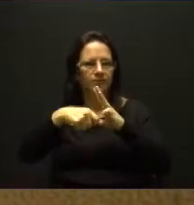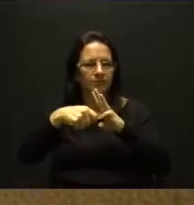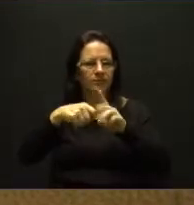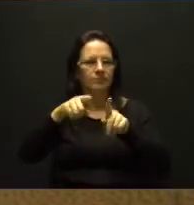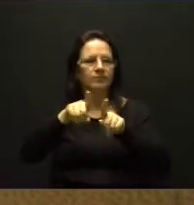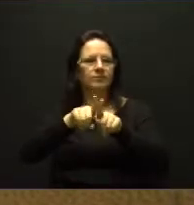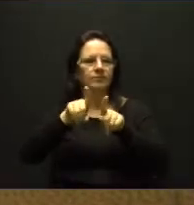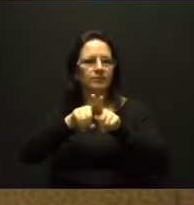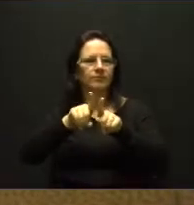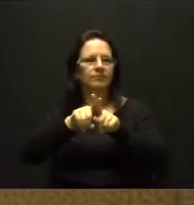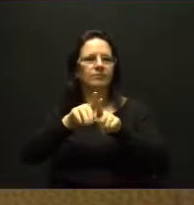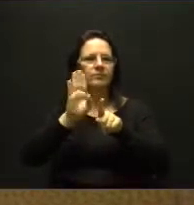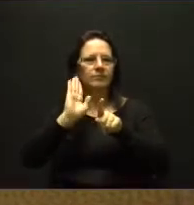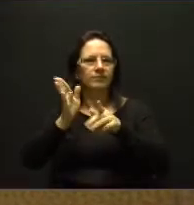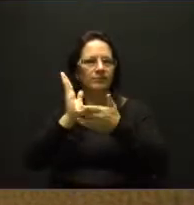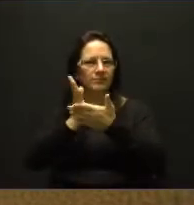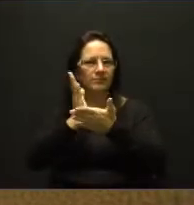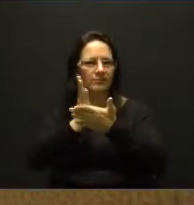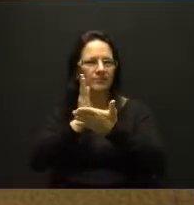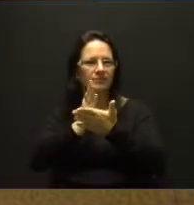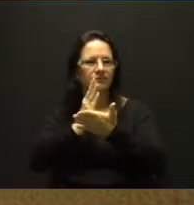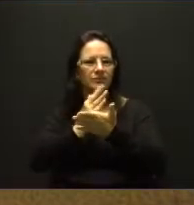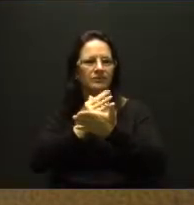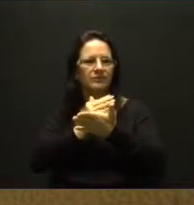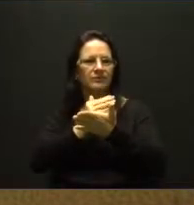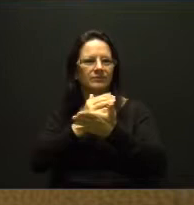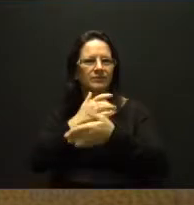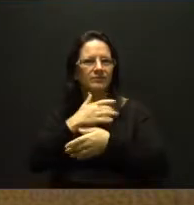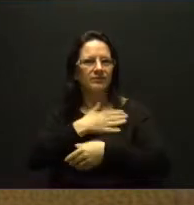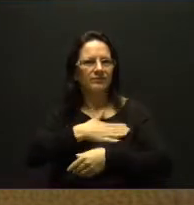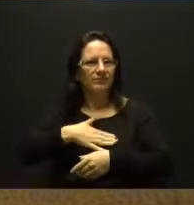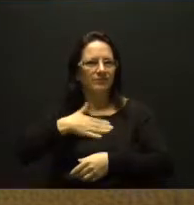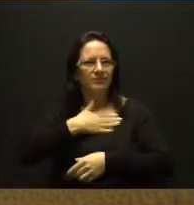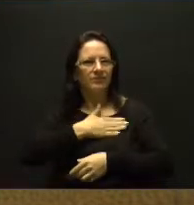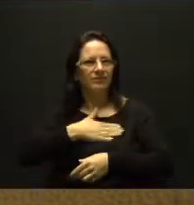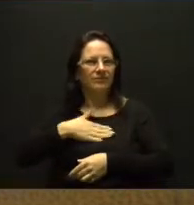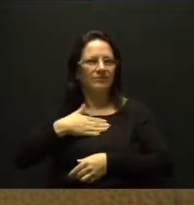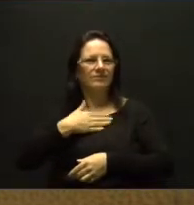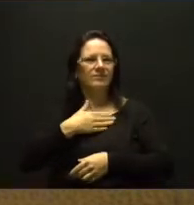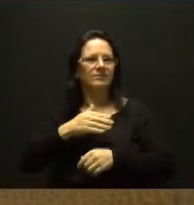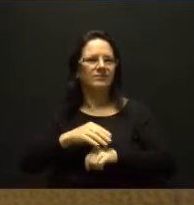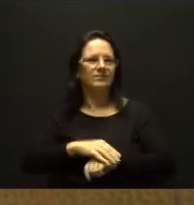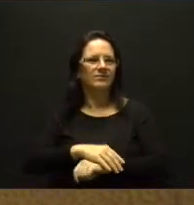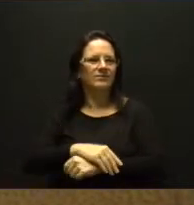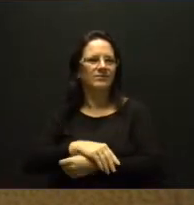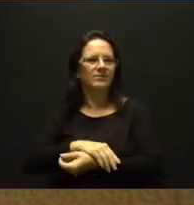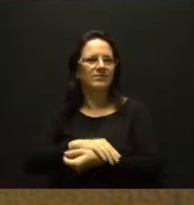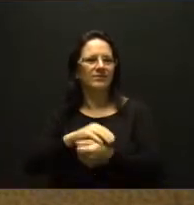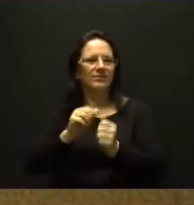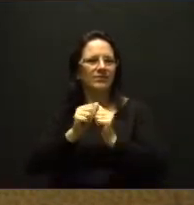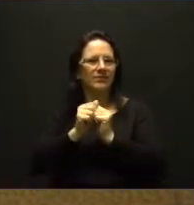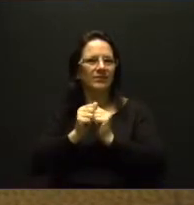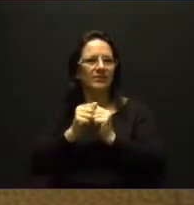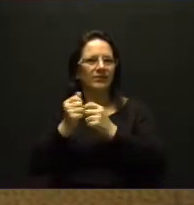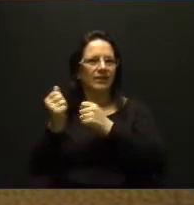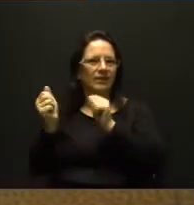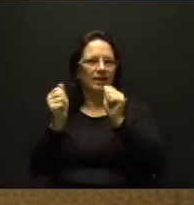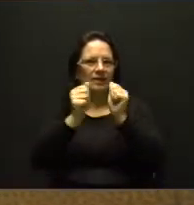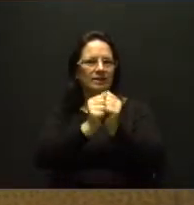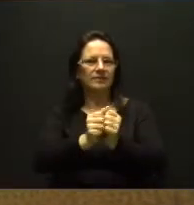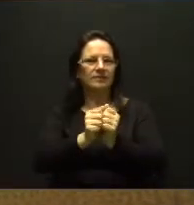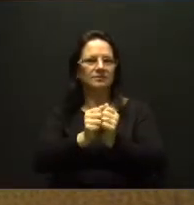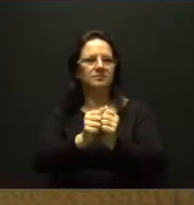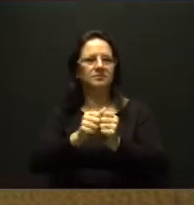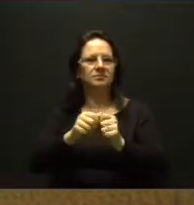junto com vocês prontidão multidão a saudade é muito grande de fazer parte e quando a gente